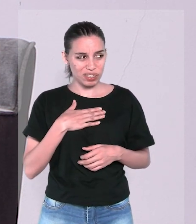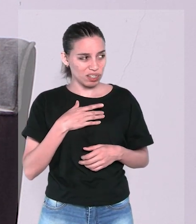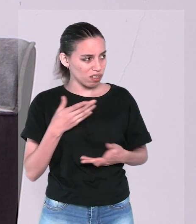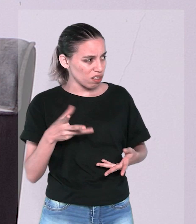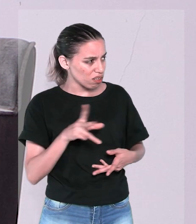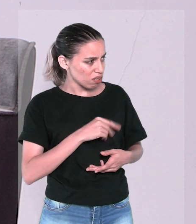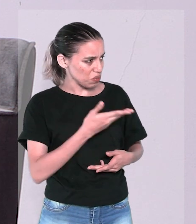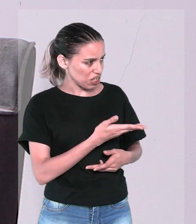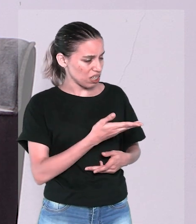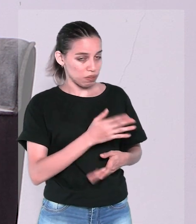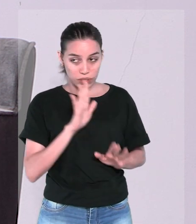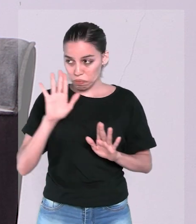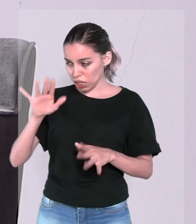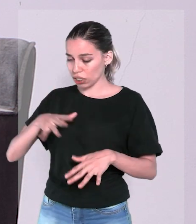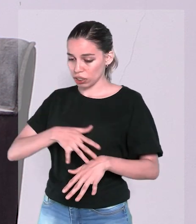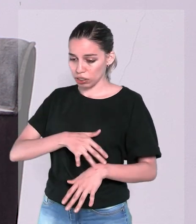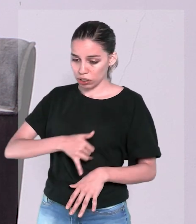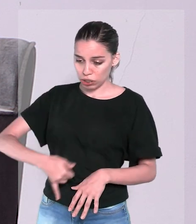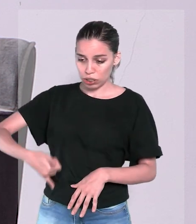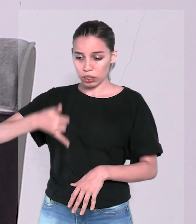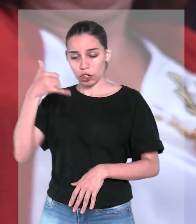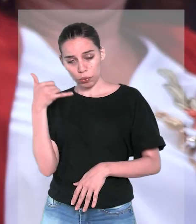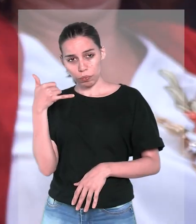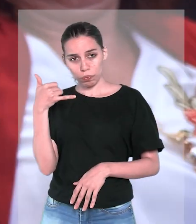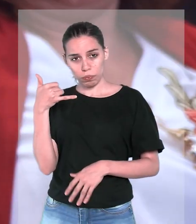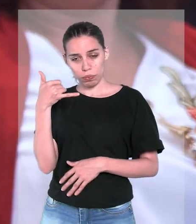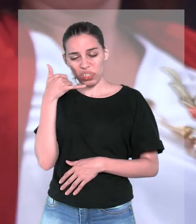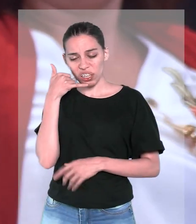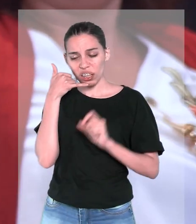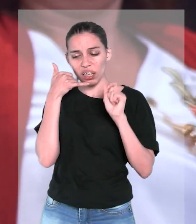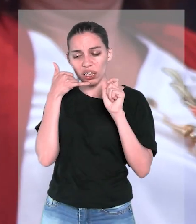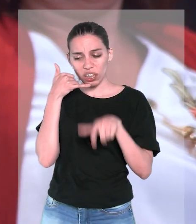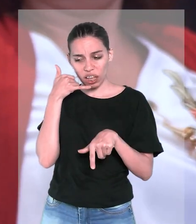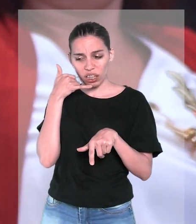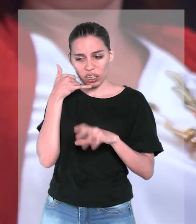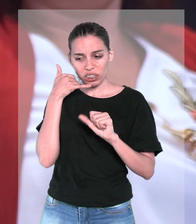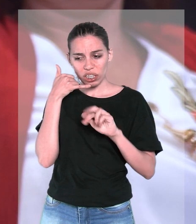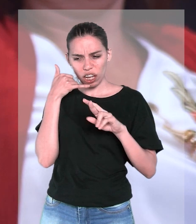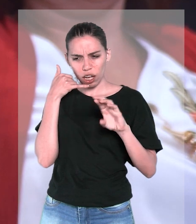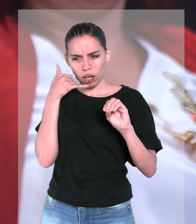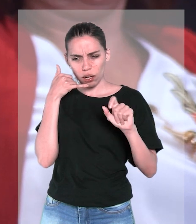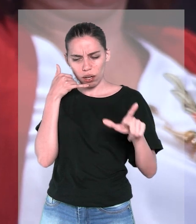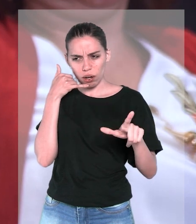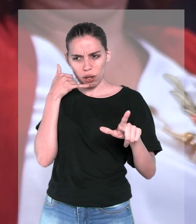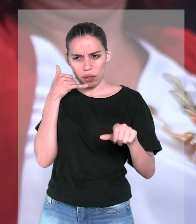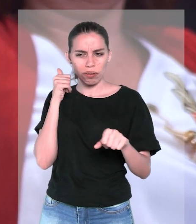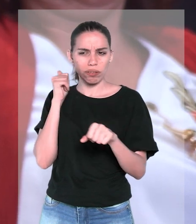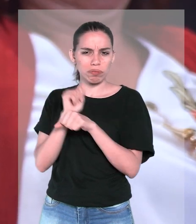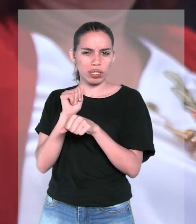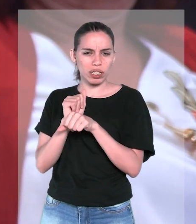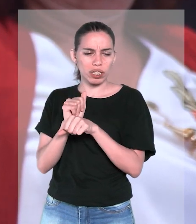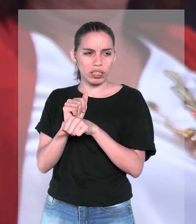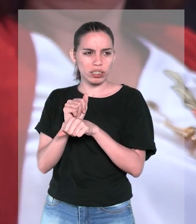essa minha fala contribua com a rede do município, tá bom? Um espectador aguarda para fazer a pergunta. É curioso, né? Porque é